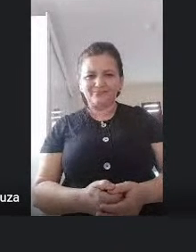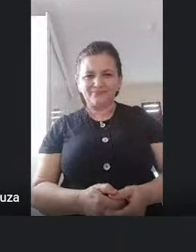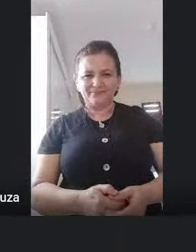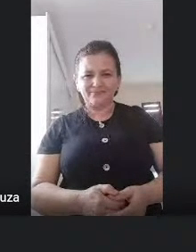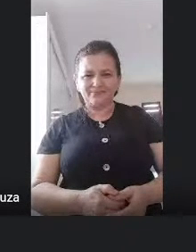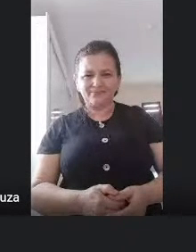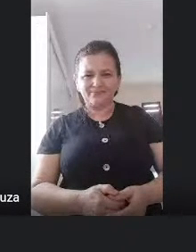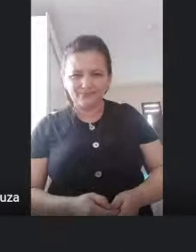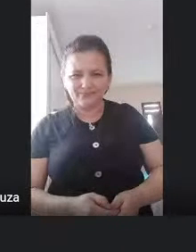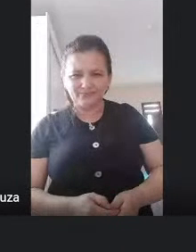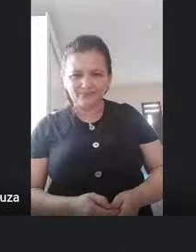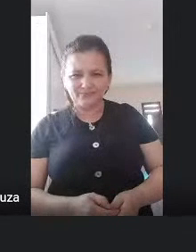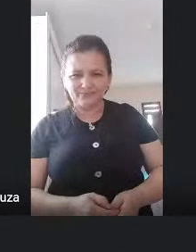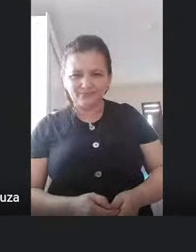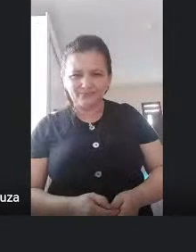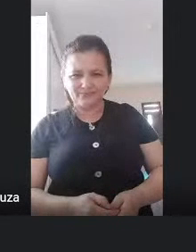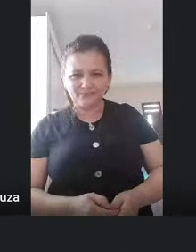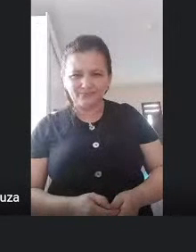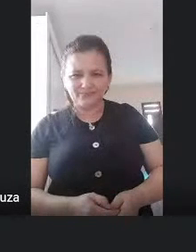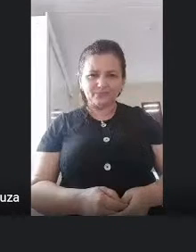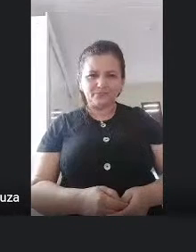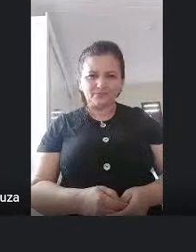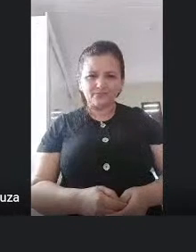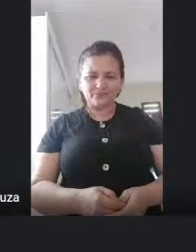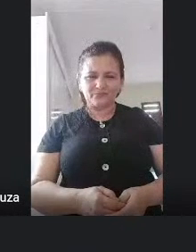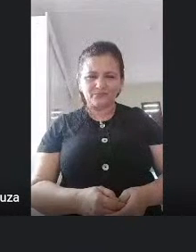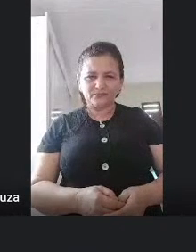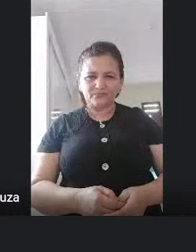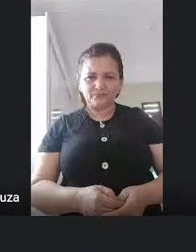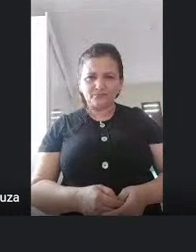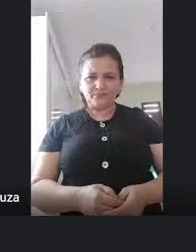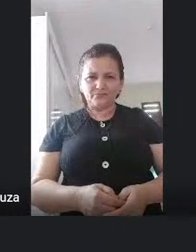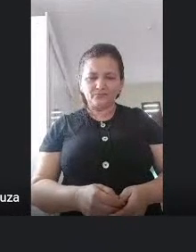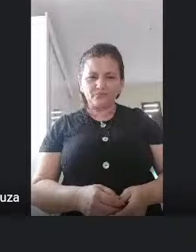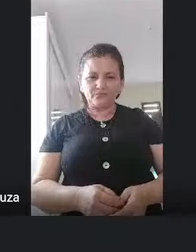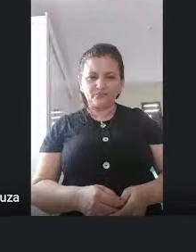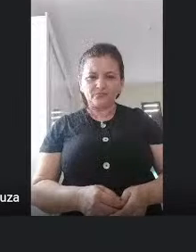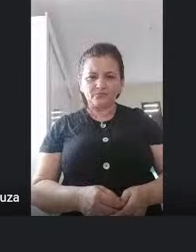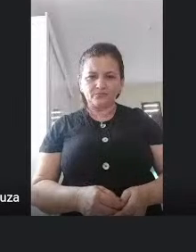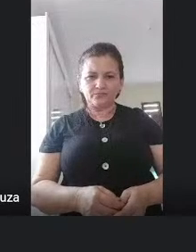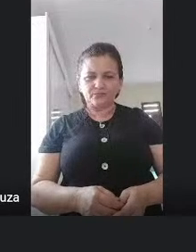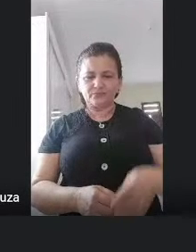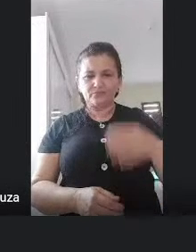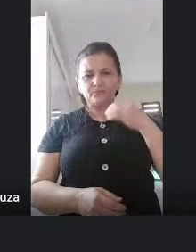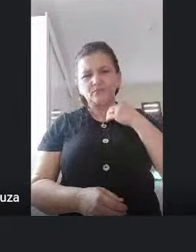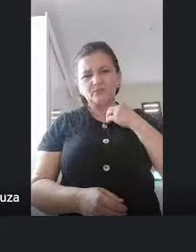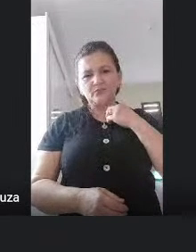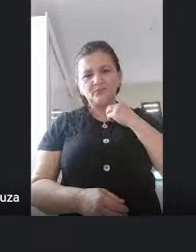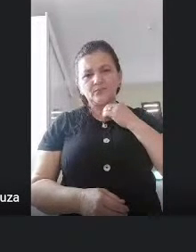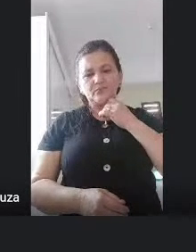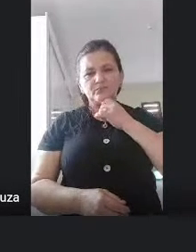Mas é eu isso. vou dar continuidade, né? E